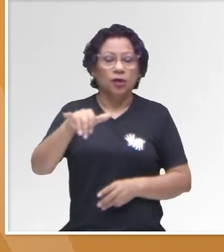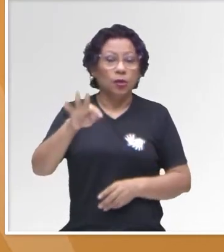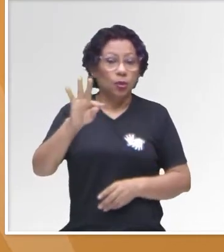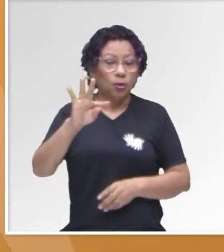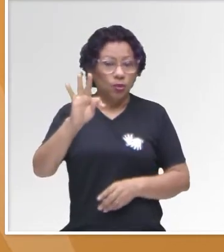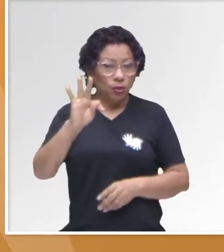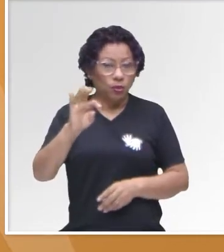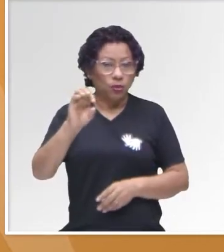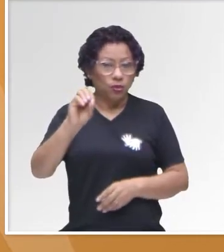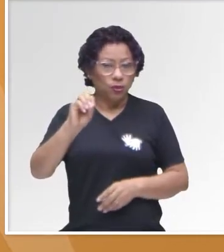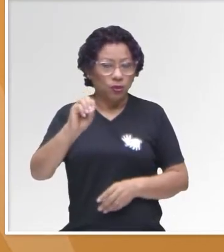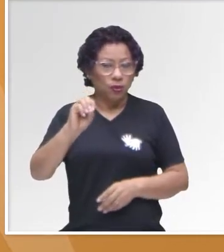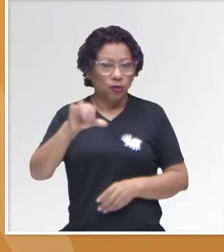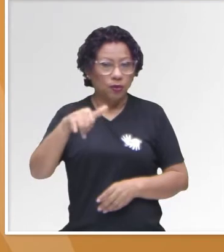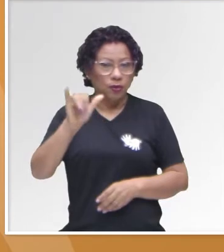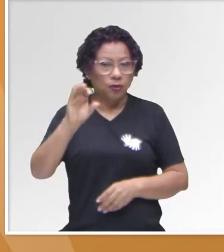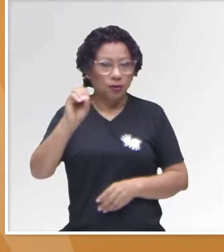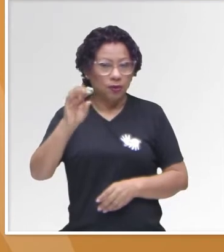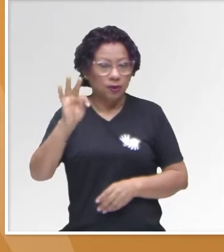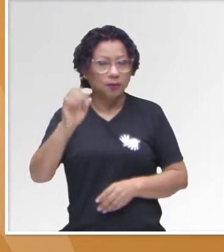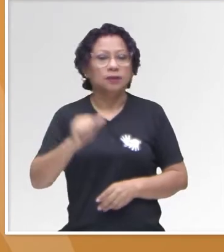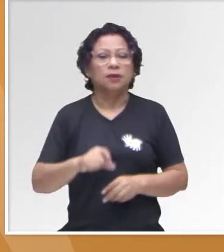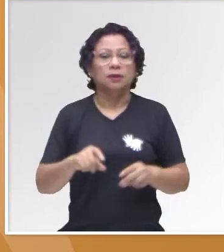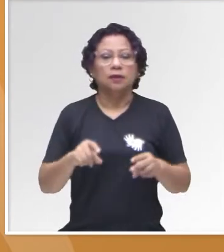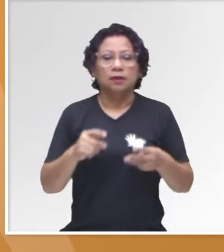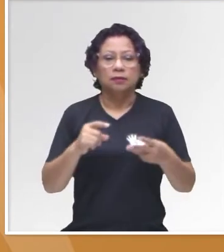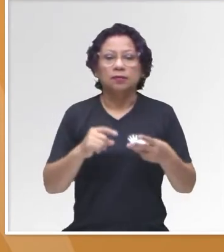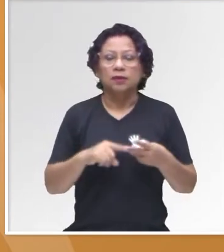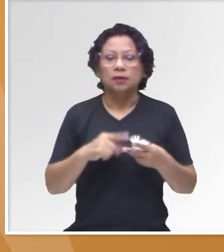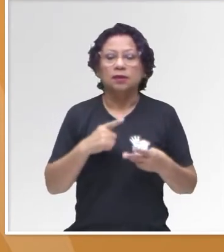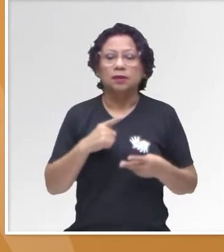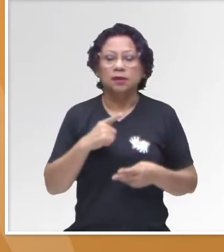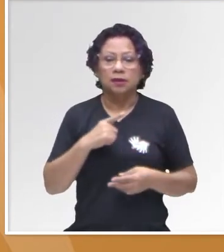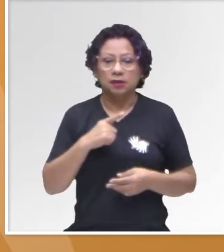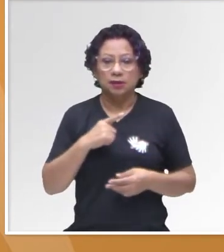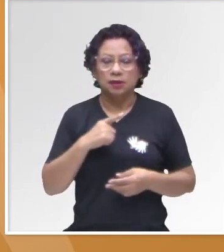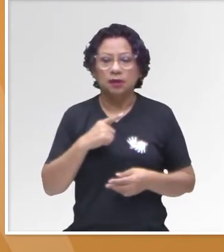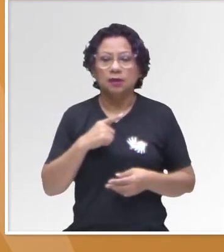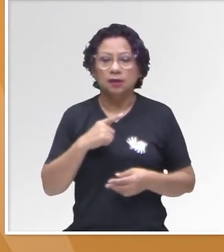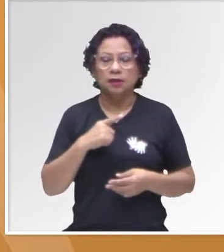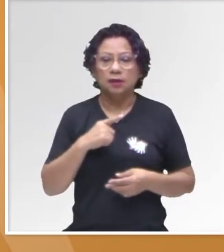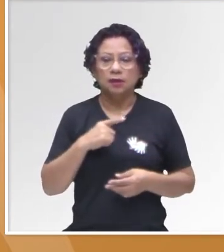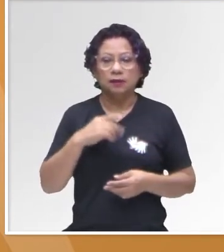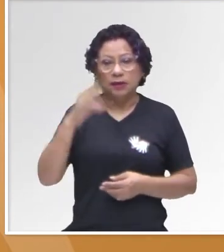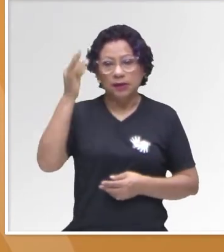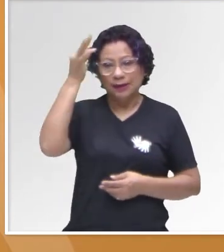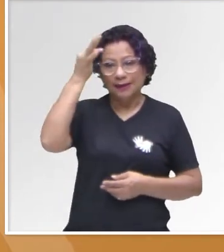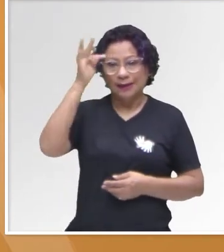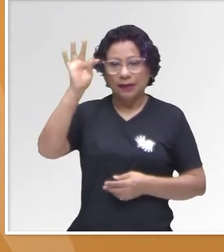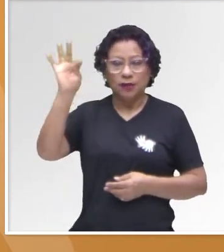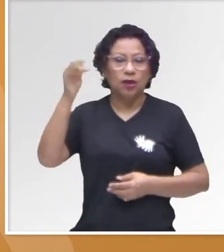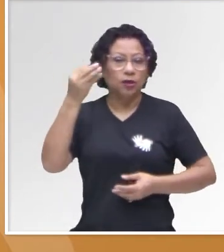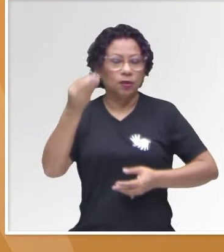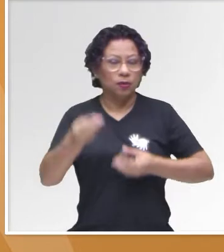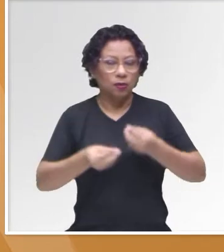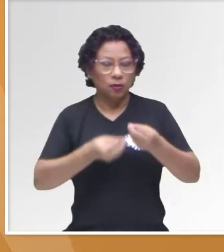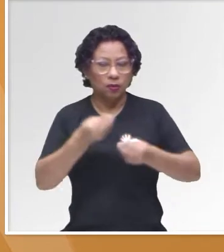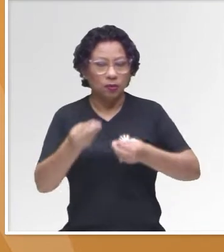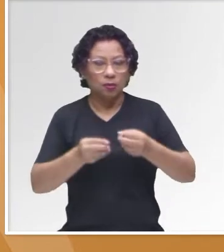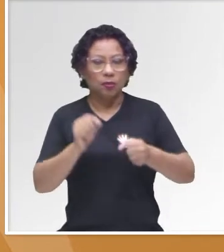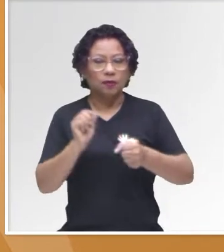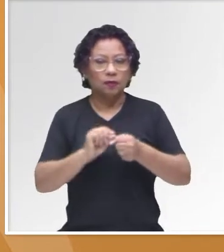Toshio Ono, que foi um outro teórico também que formulou essa teoria sobre o modo de produção, onde